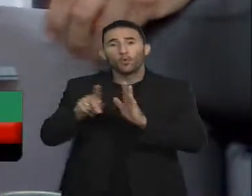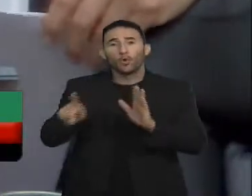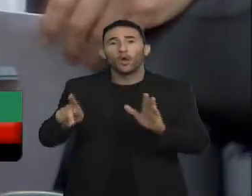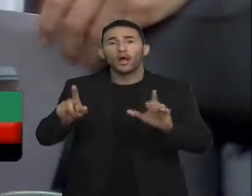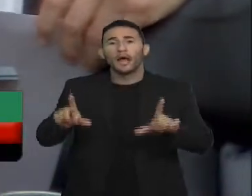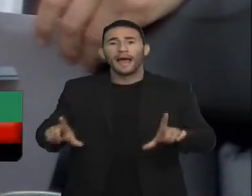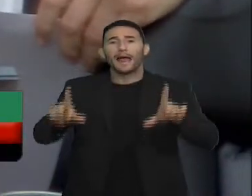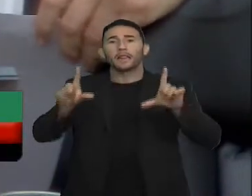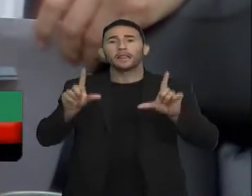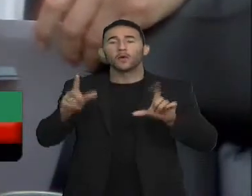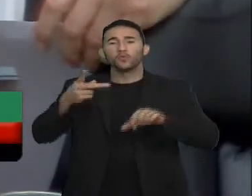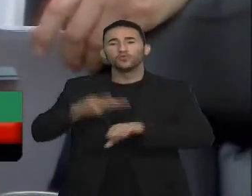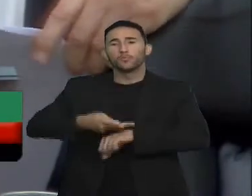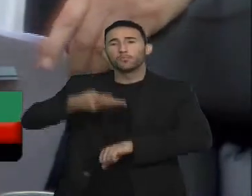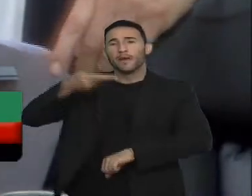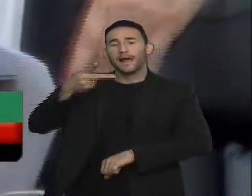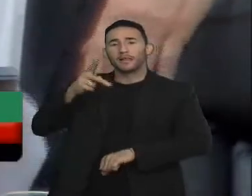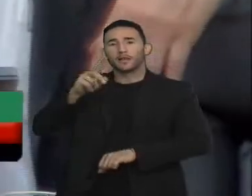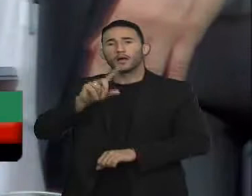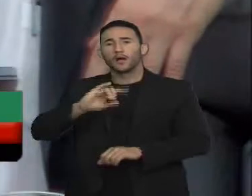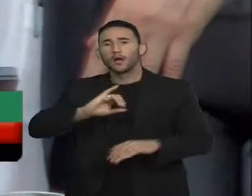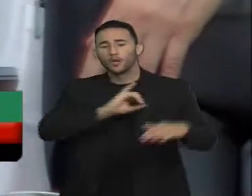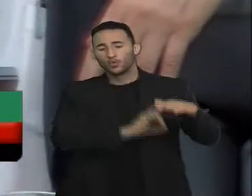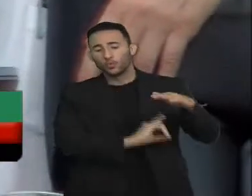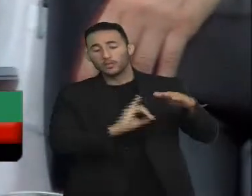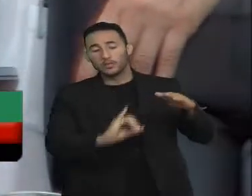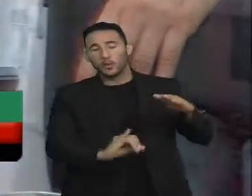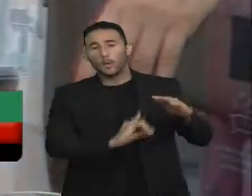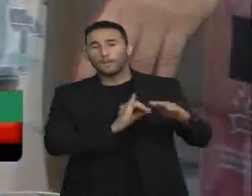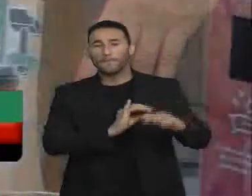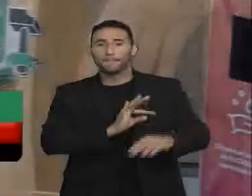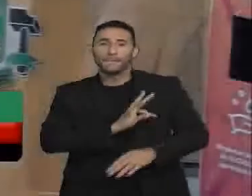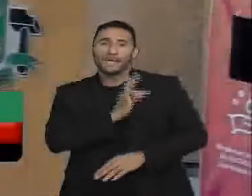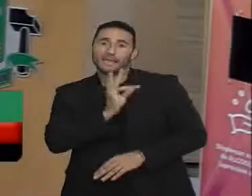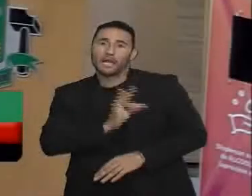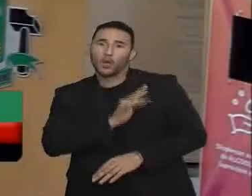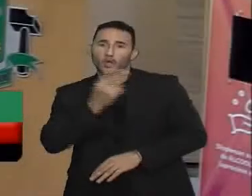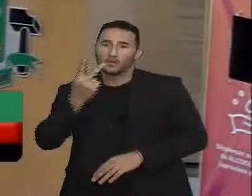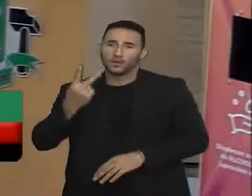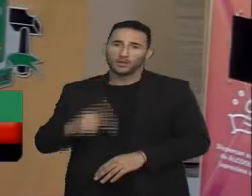prata, Associação Pestalozzi de Osasco.